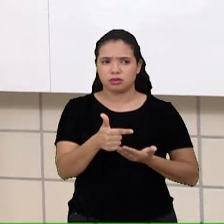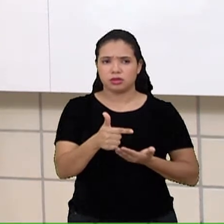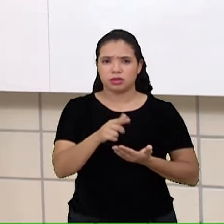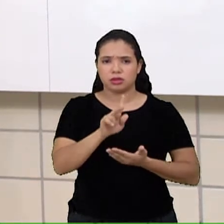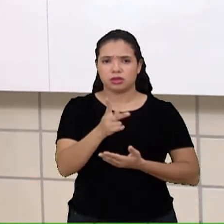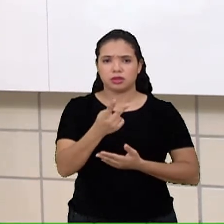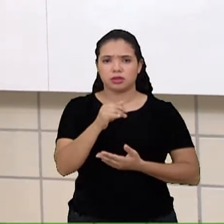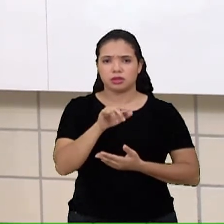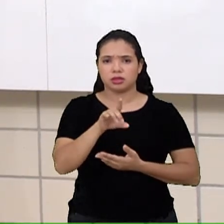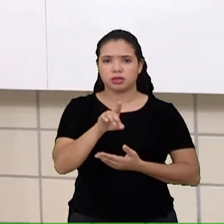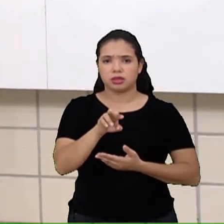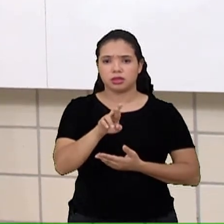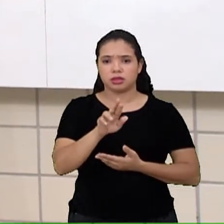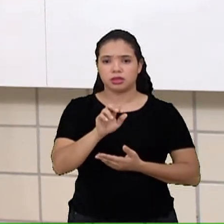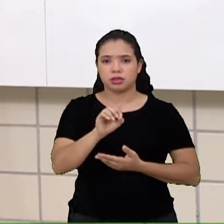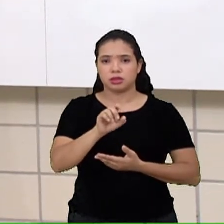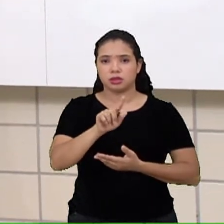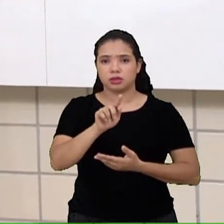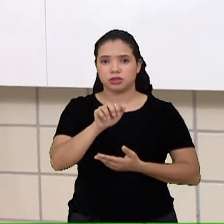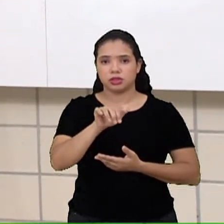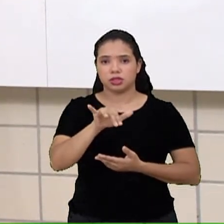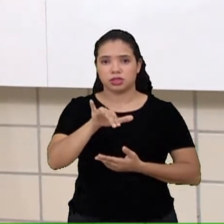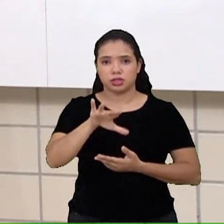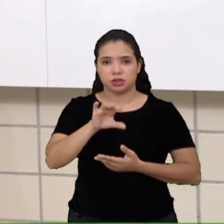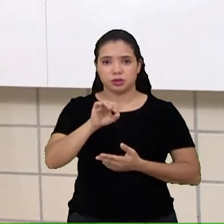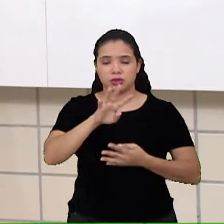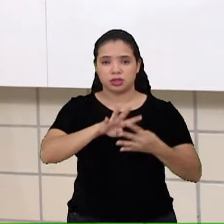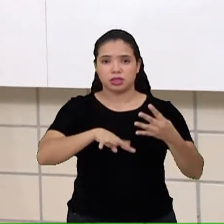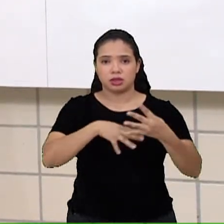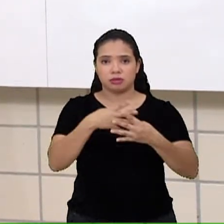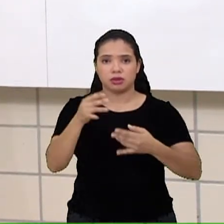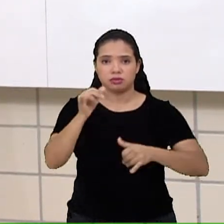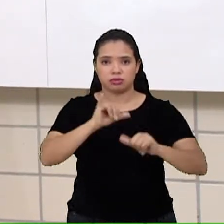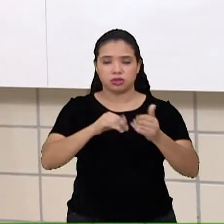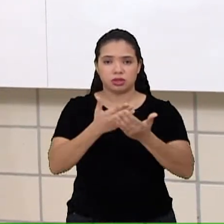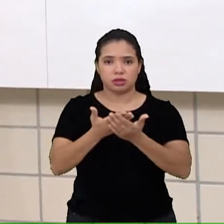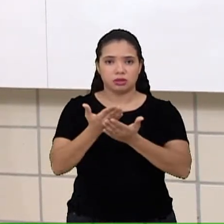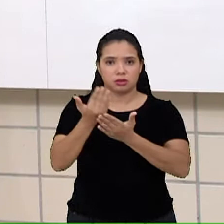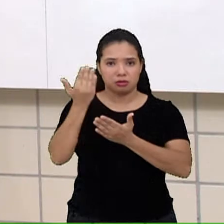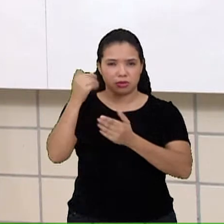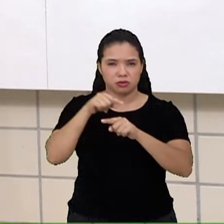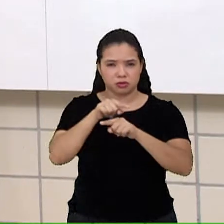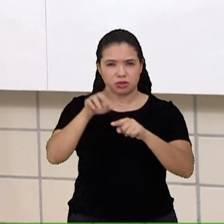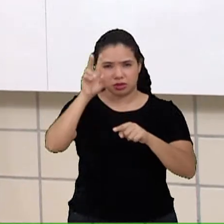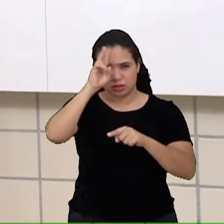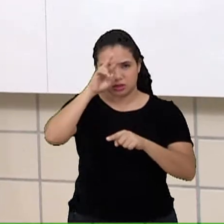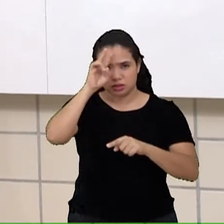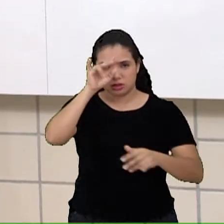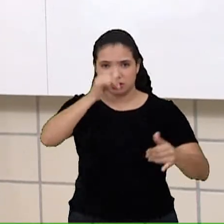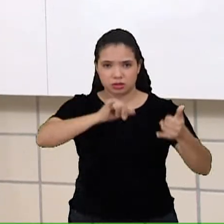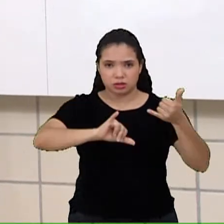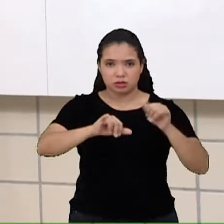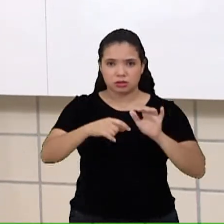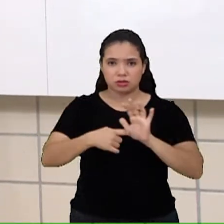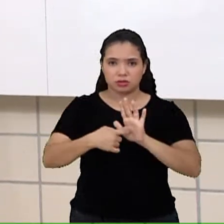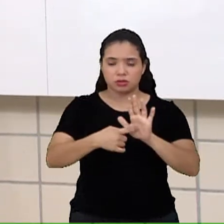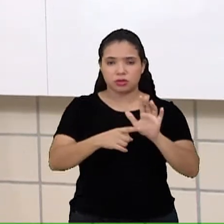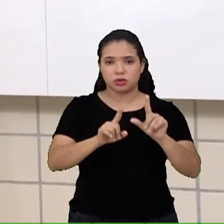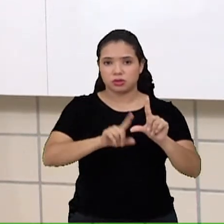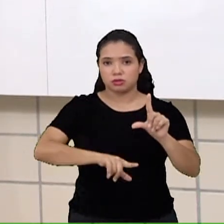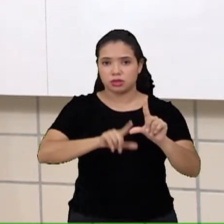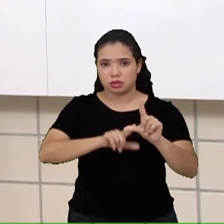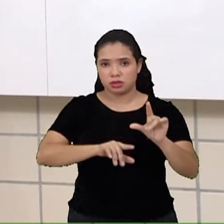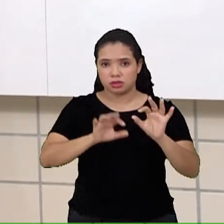hidrogênio. Por quê? Lá na tabela periódica que a gente conversou na aula passada, vocês lembram que o elemento químico é representado por uma letra,